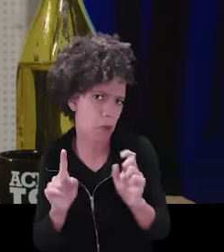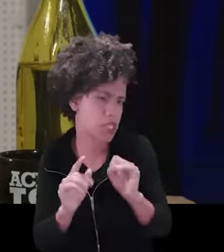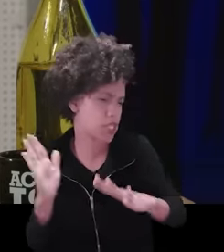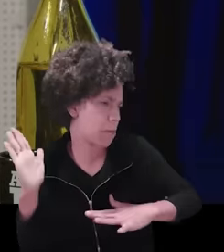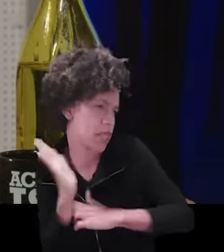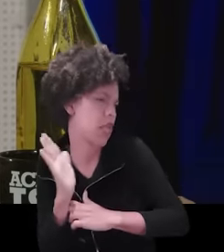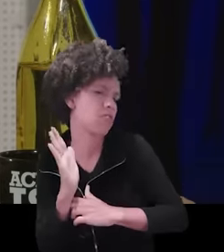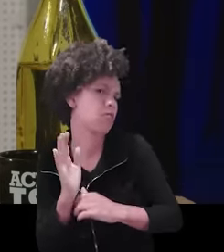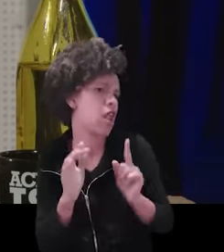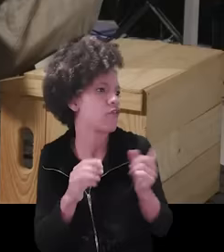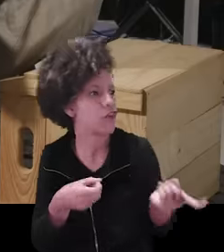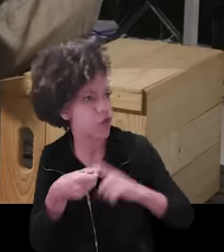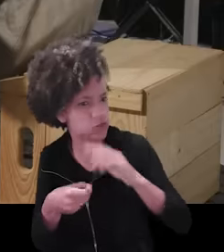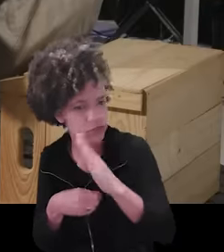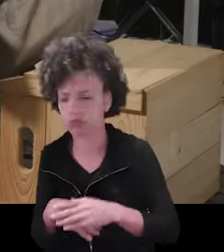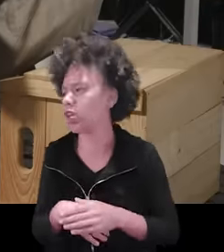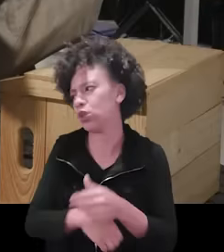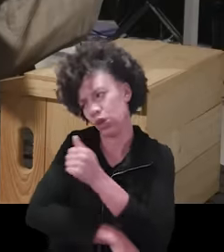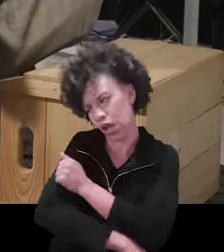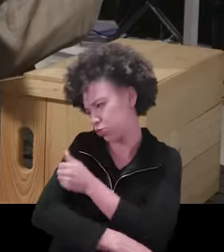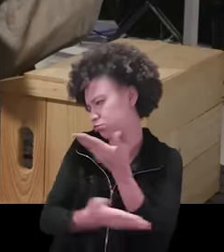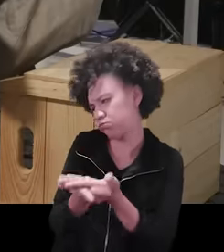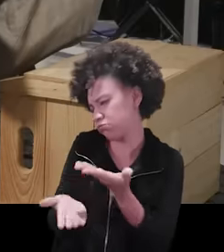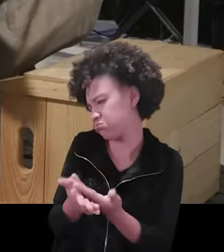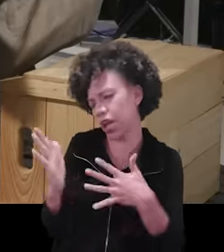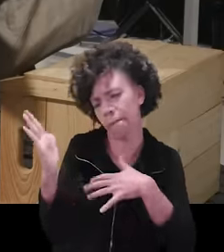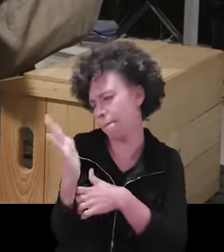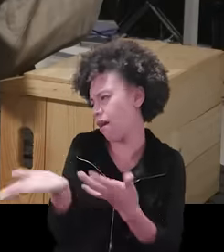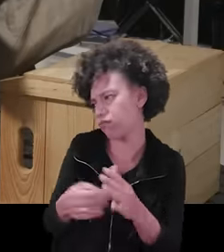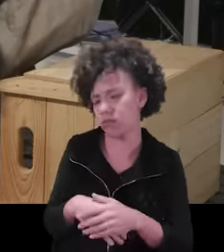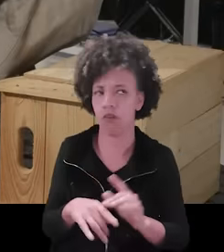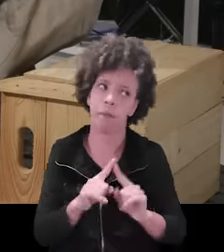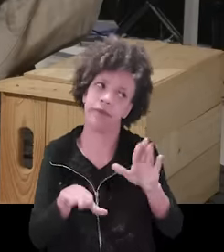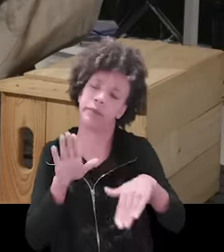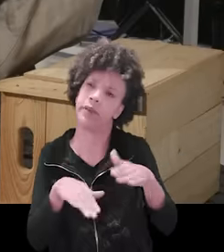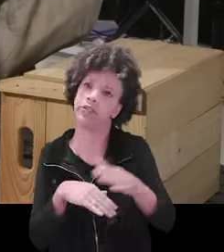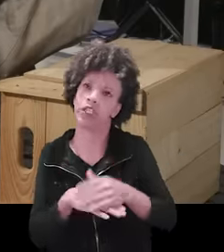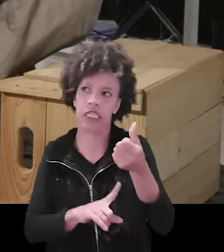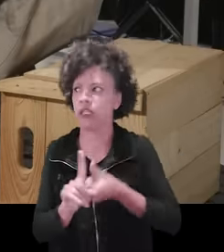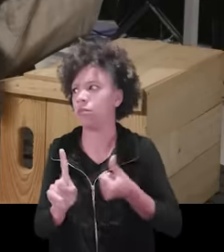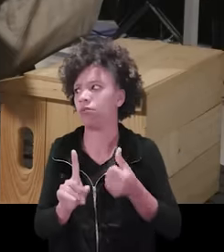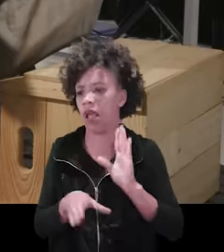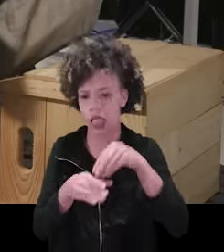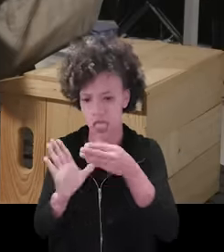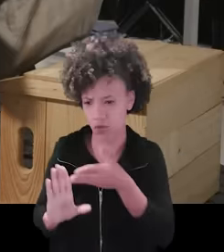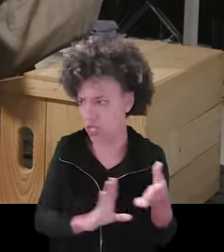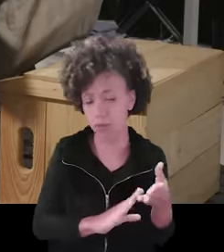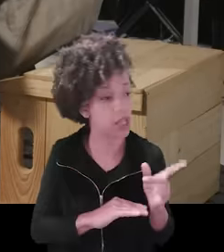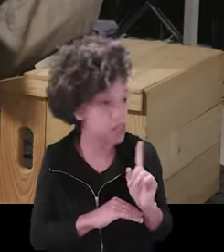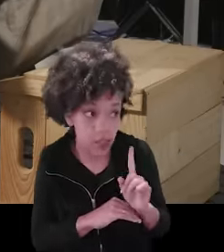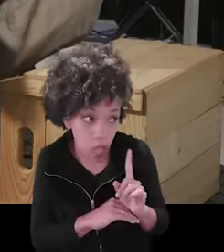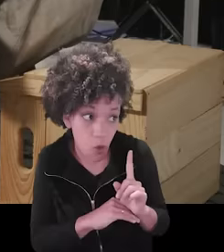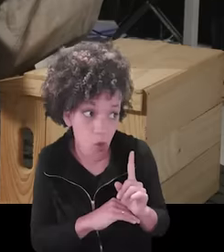estudando mas ele bateu o carro e não vai ser deportado por lancha bote carro estudante bate carro né mas depende me estudantes de seis meses ele tem que dar